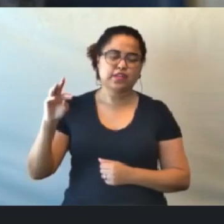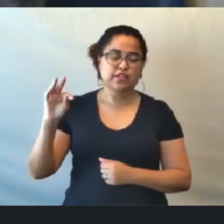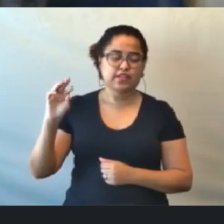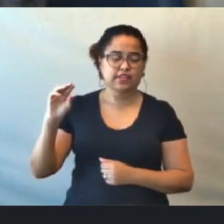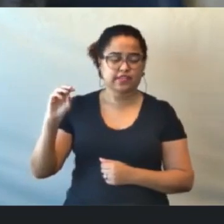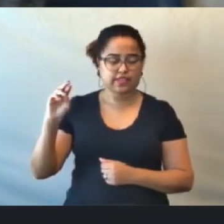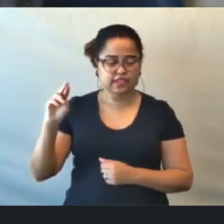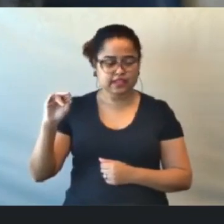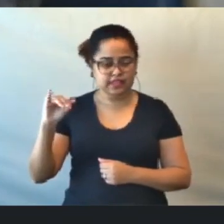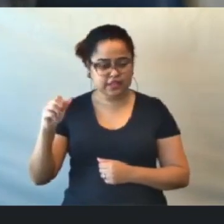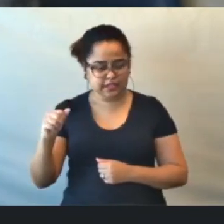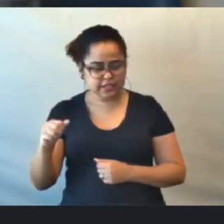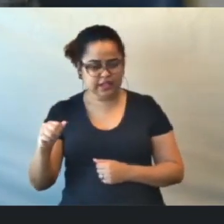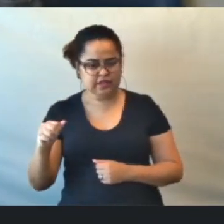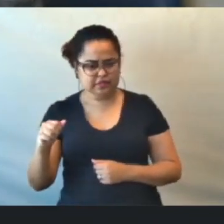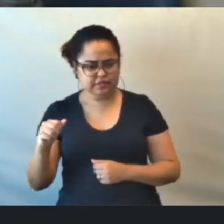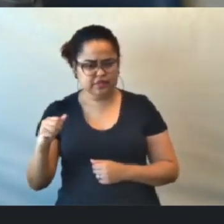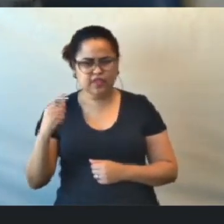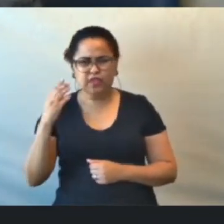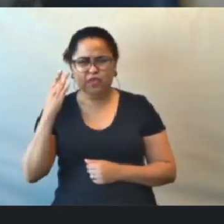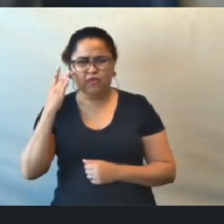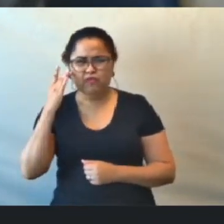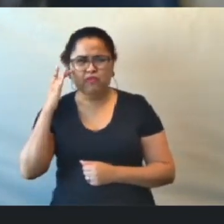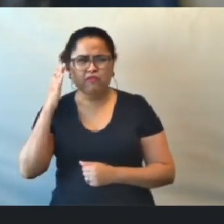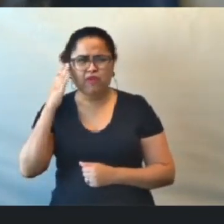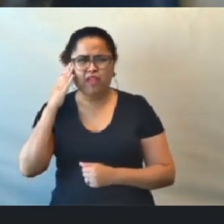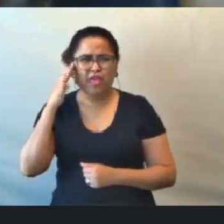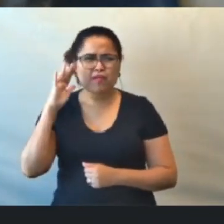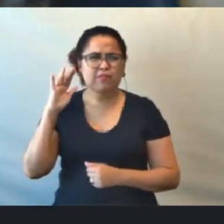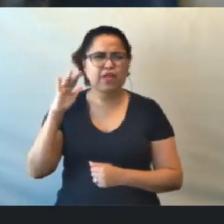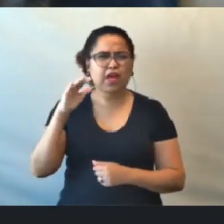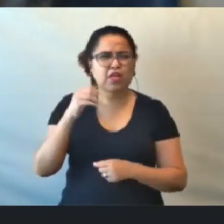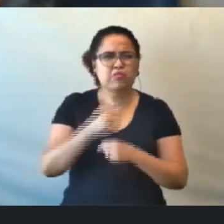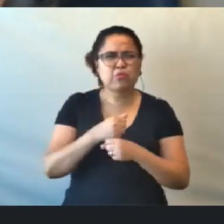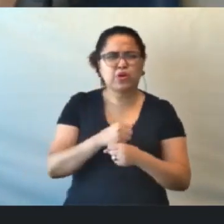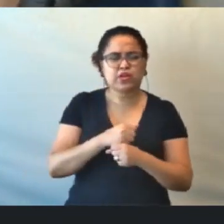e o próprio trabalho de desassoreamento.